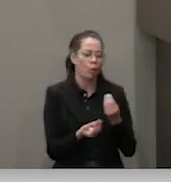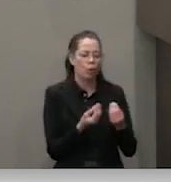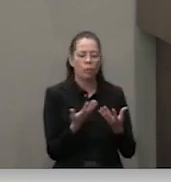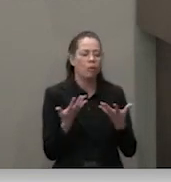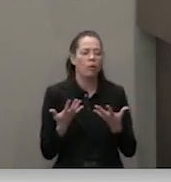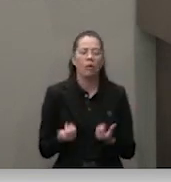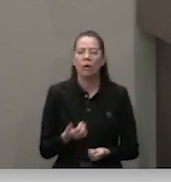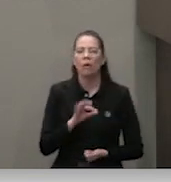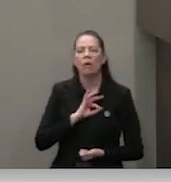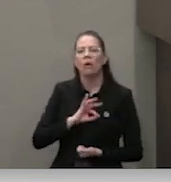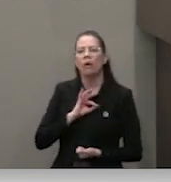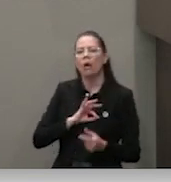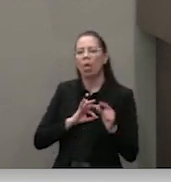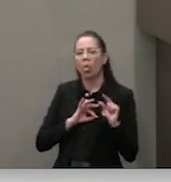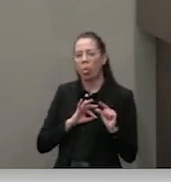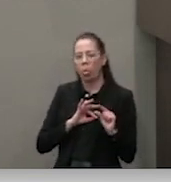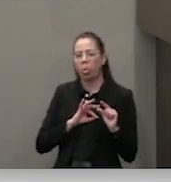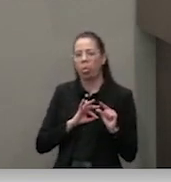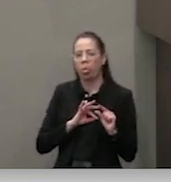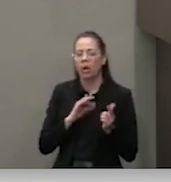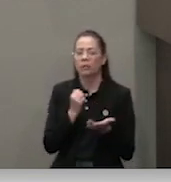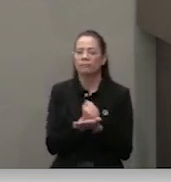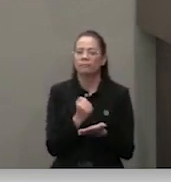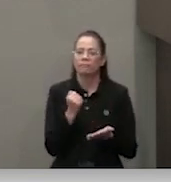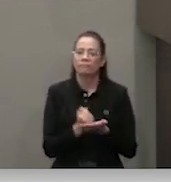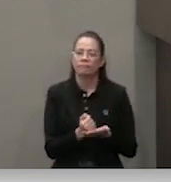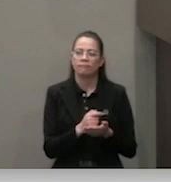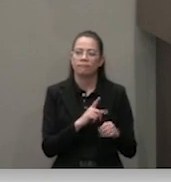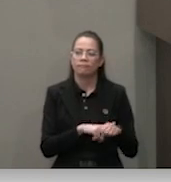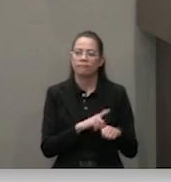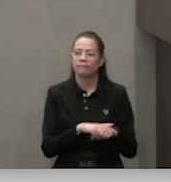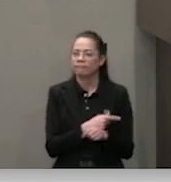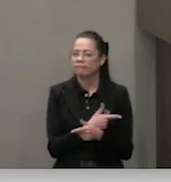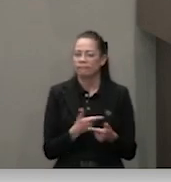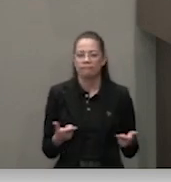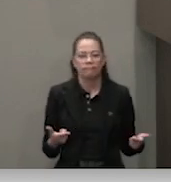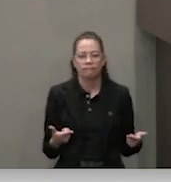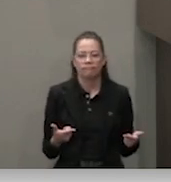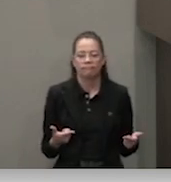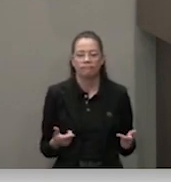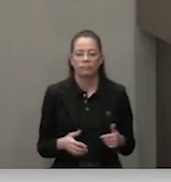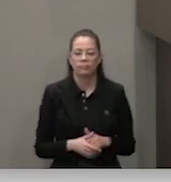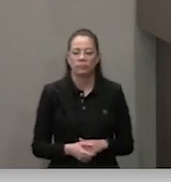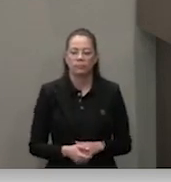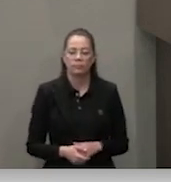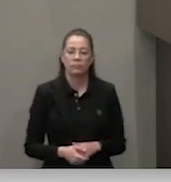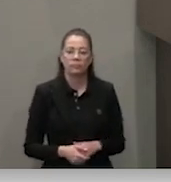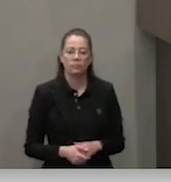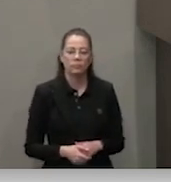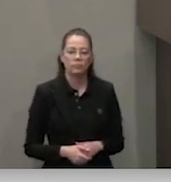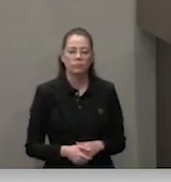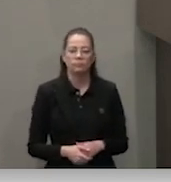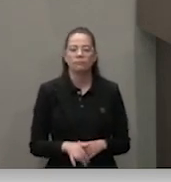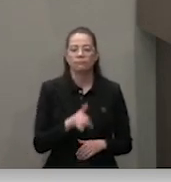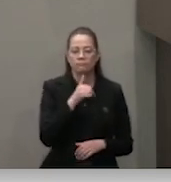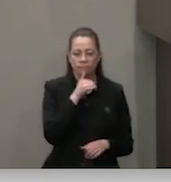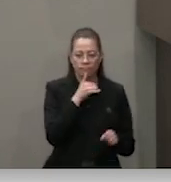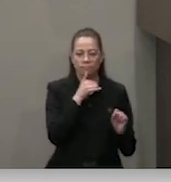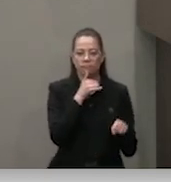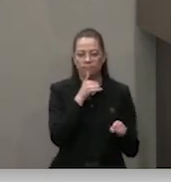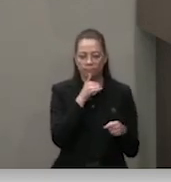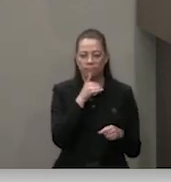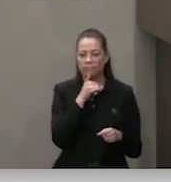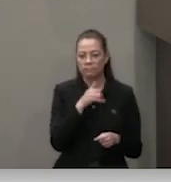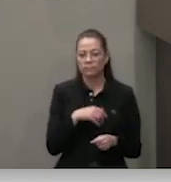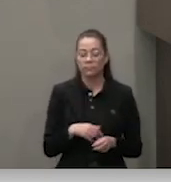uma uma contratação temporária e precária não é claro que não vai então é lamentável que se